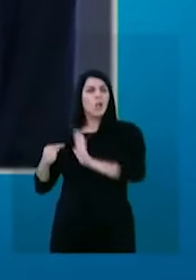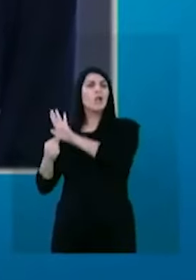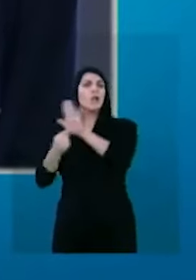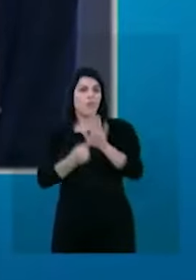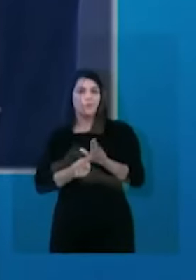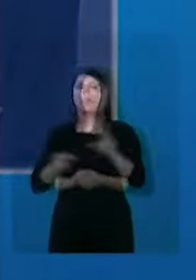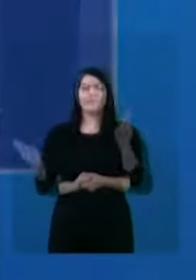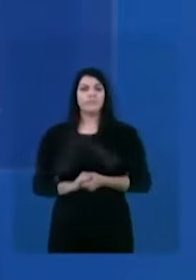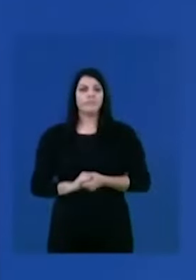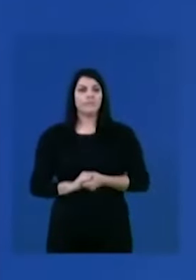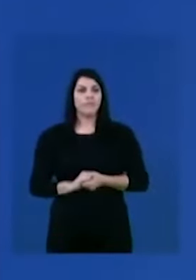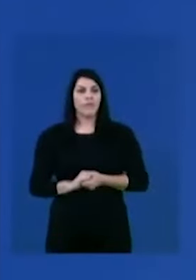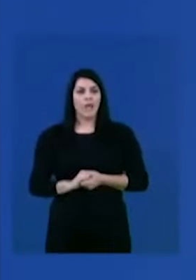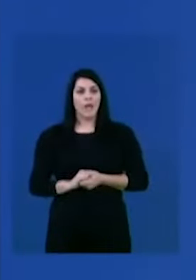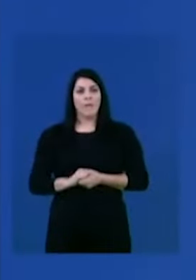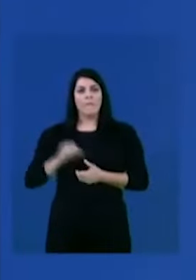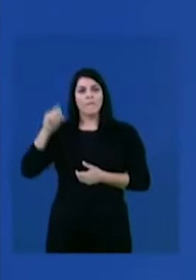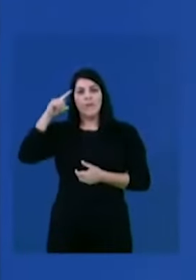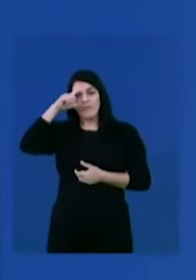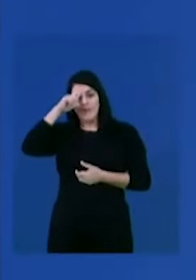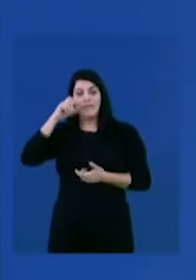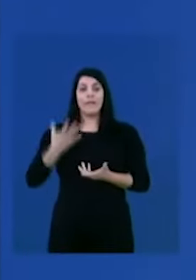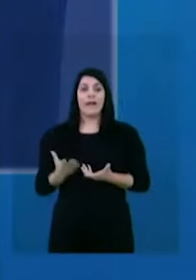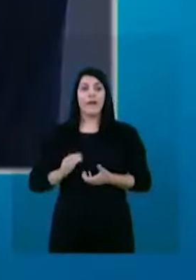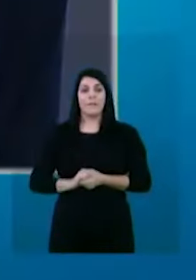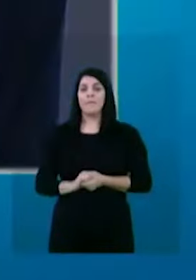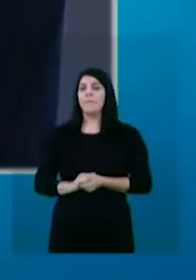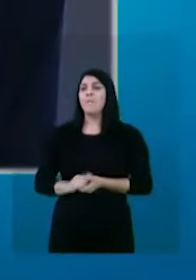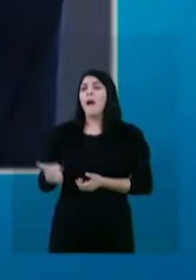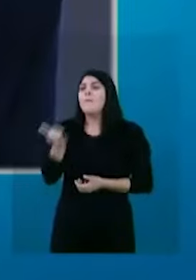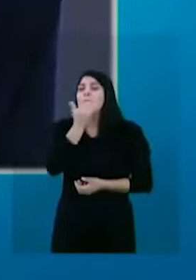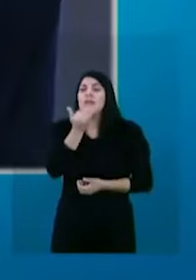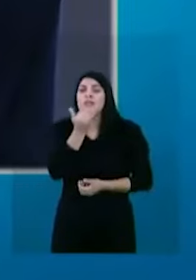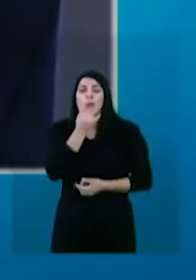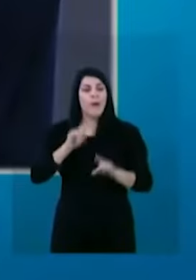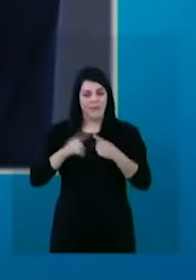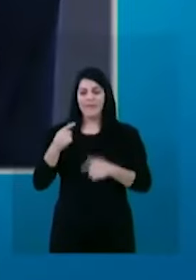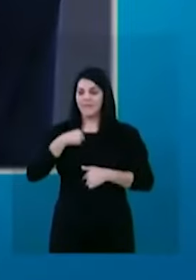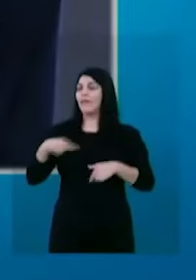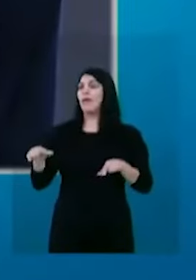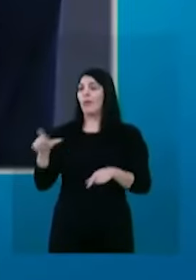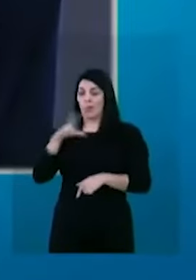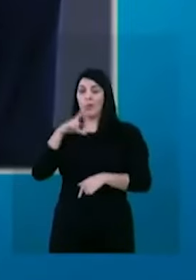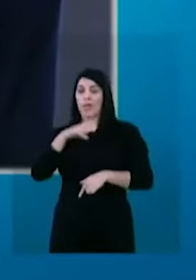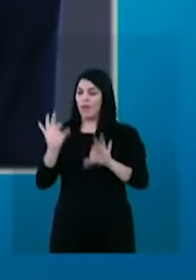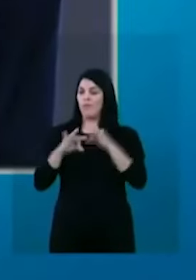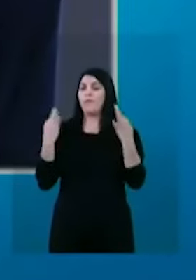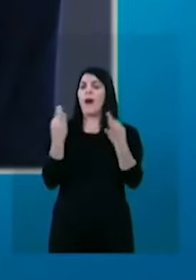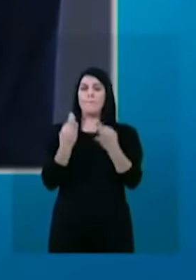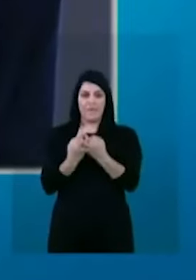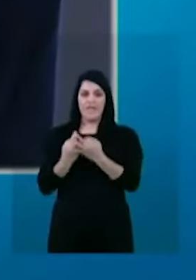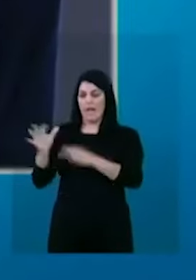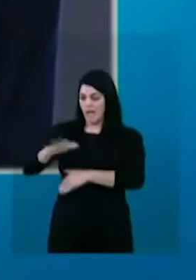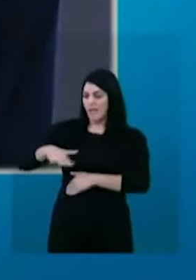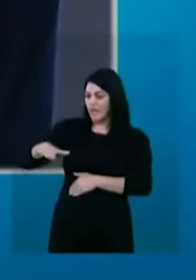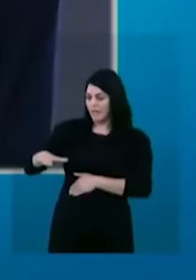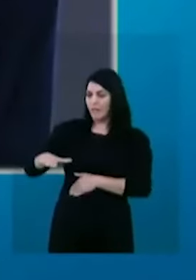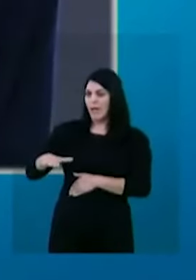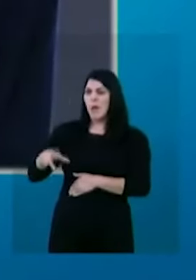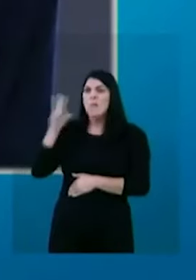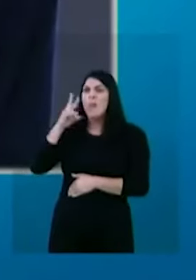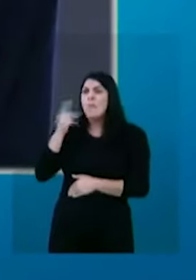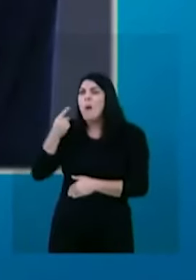relação com João me perdoe mas isso é um Delírio eu tenho família em Feira de Santana e não me lembro da última